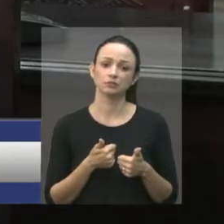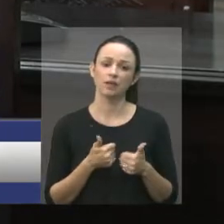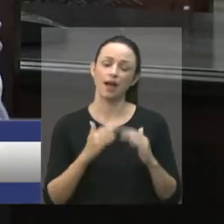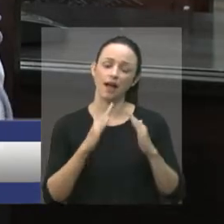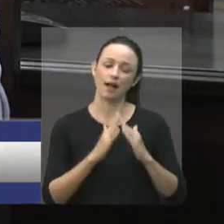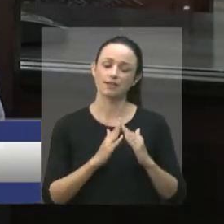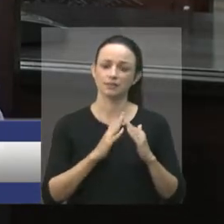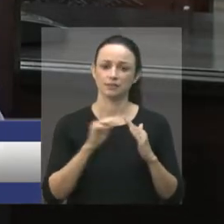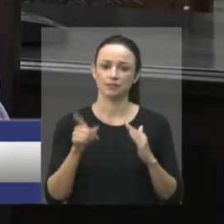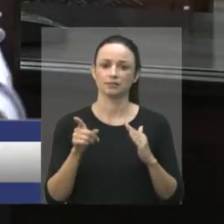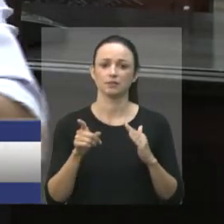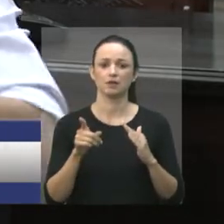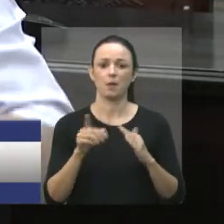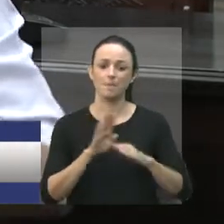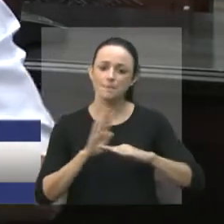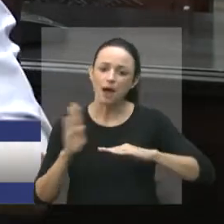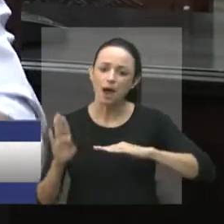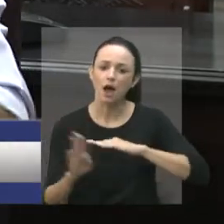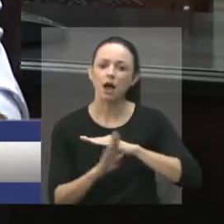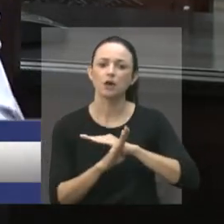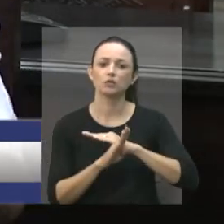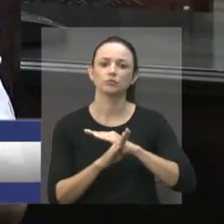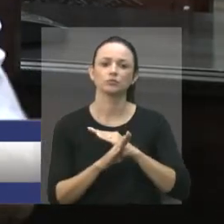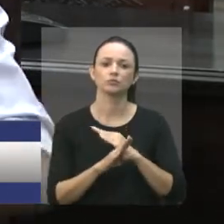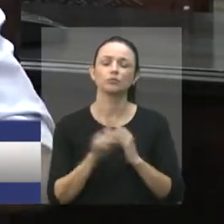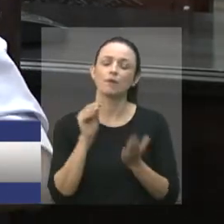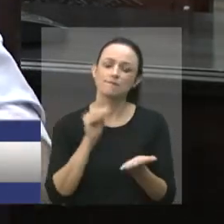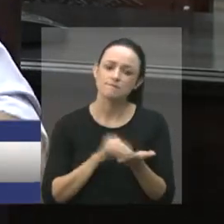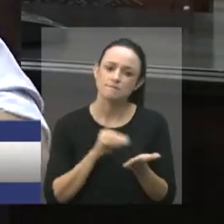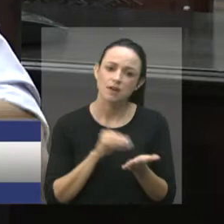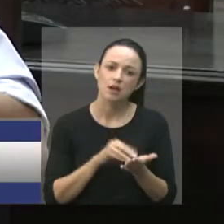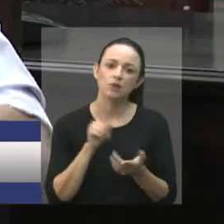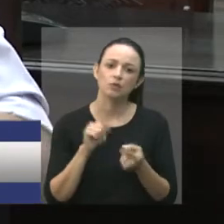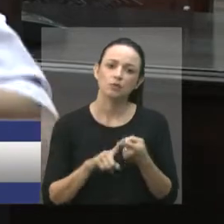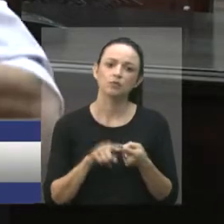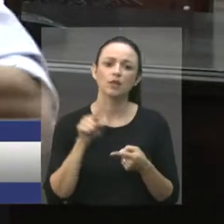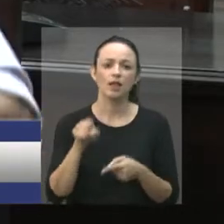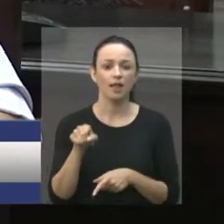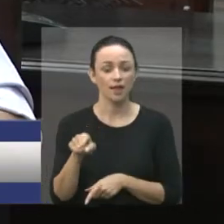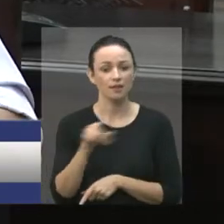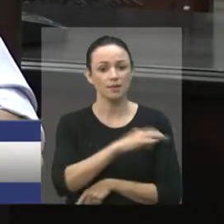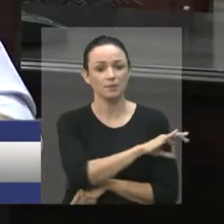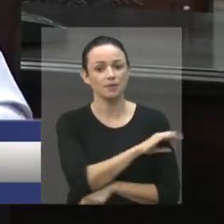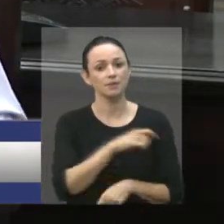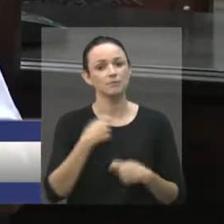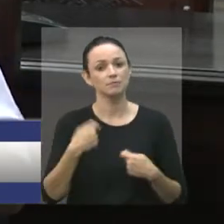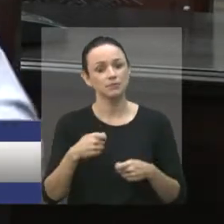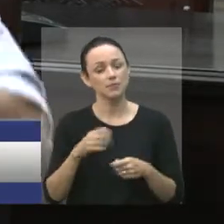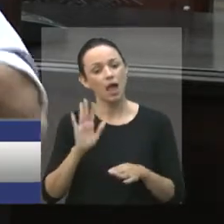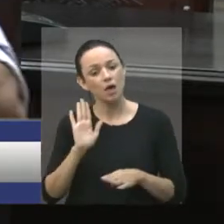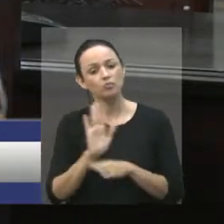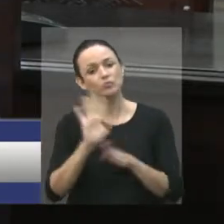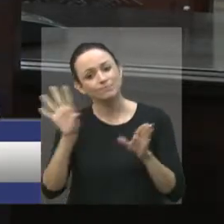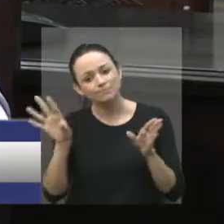casa, com o bairro, com a situação. O que falta é que esse prefeito precisa complementar.